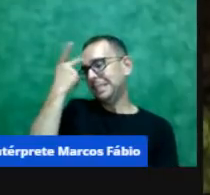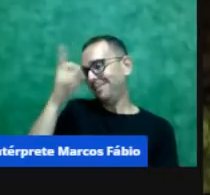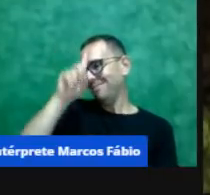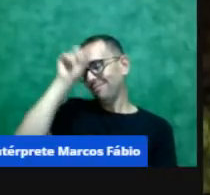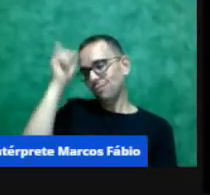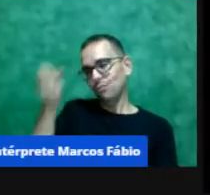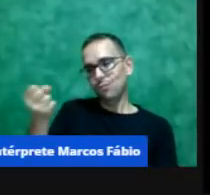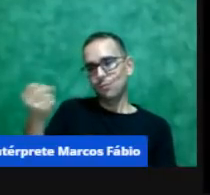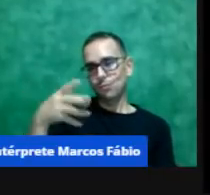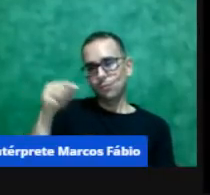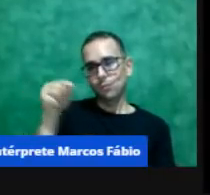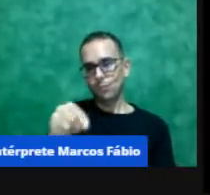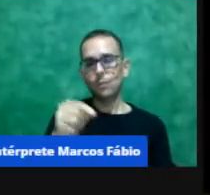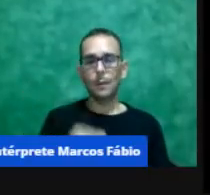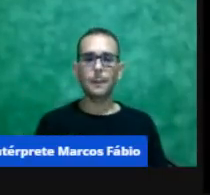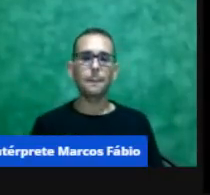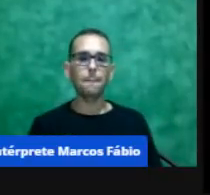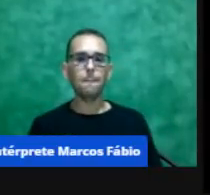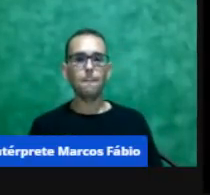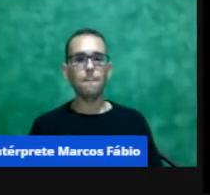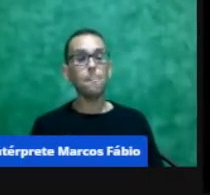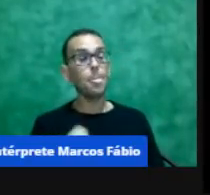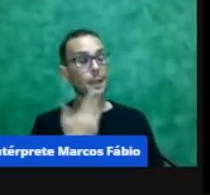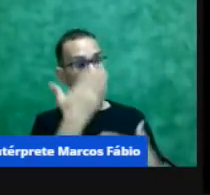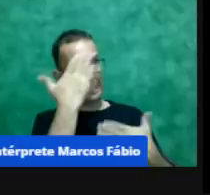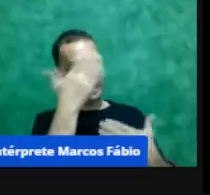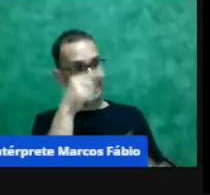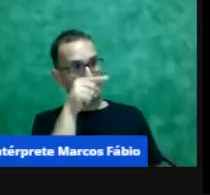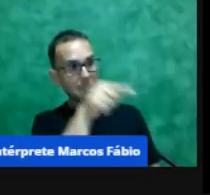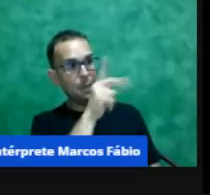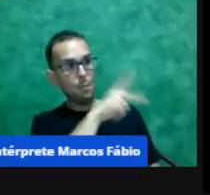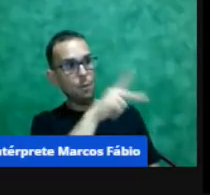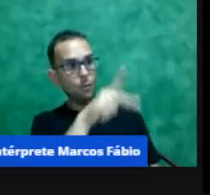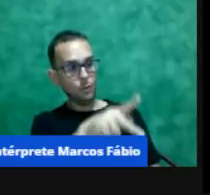passos. Eu queria agradecer o senhor,